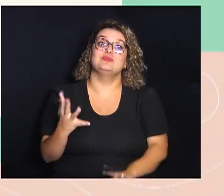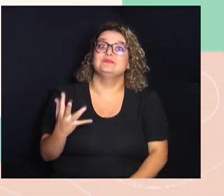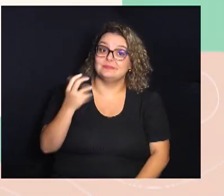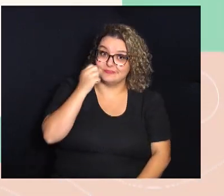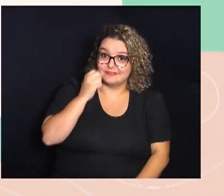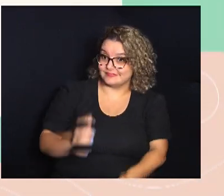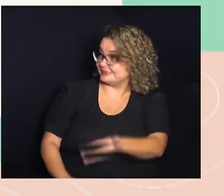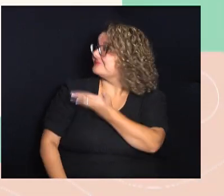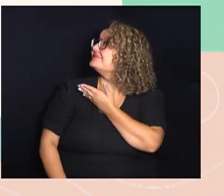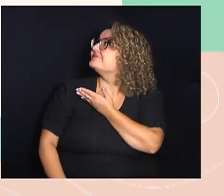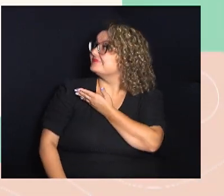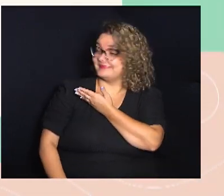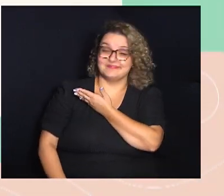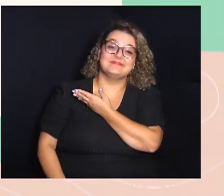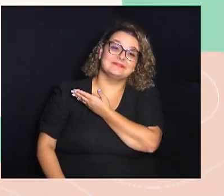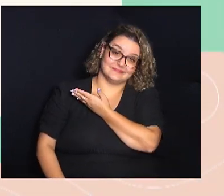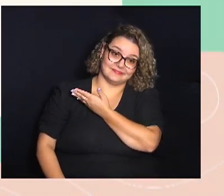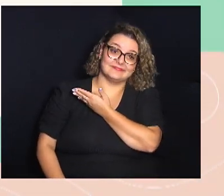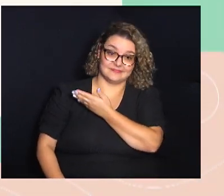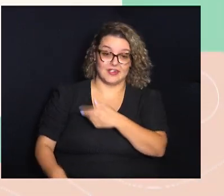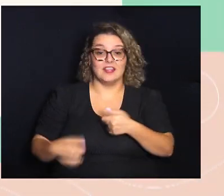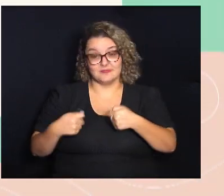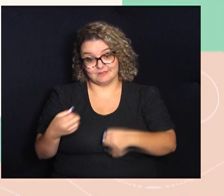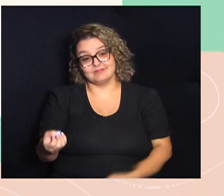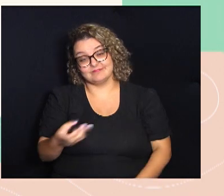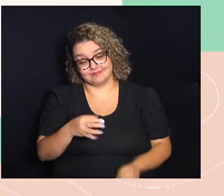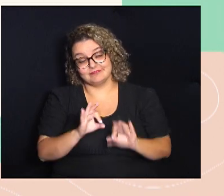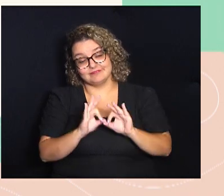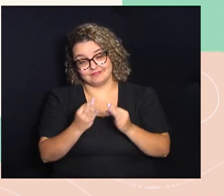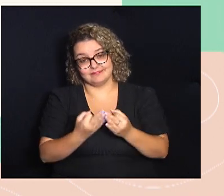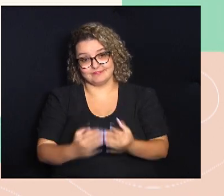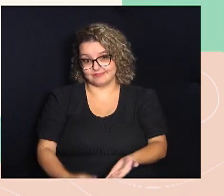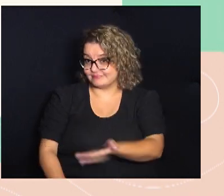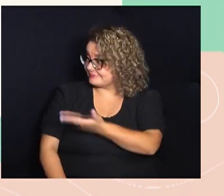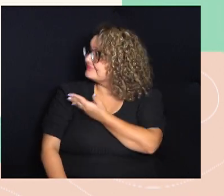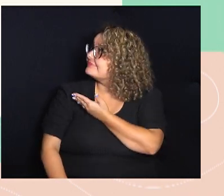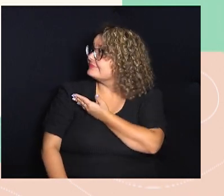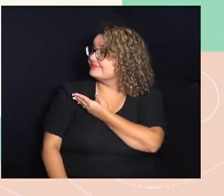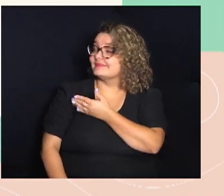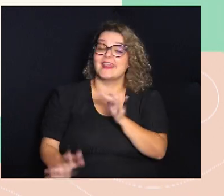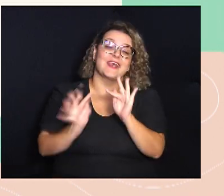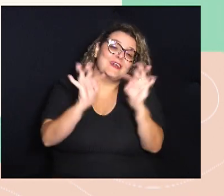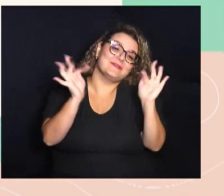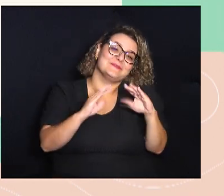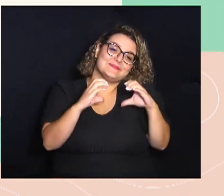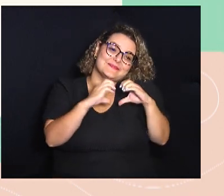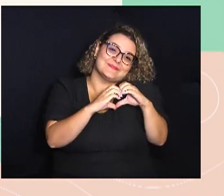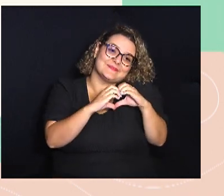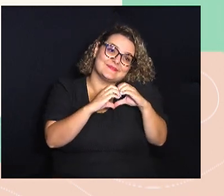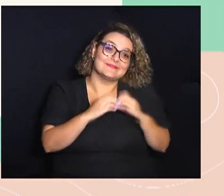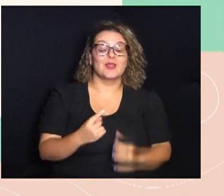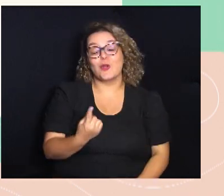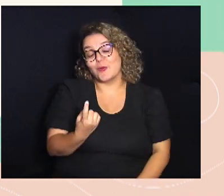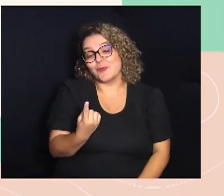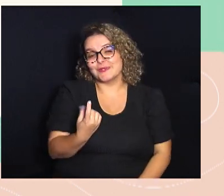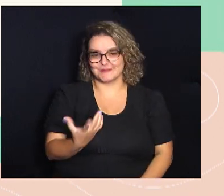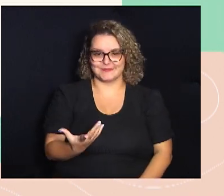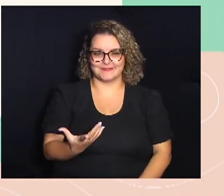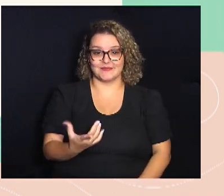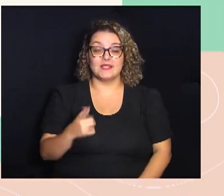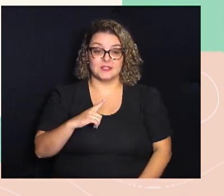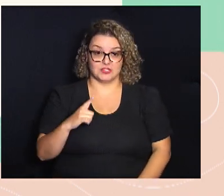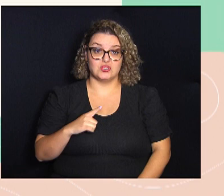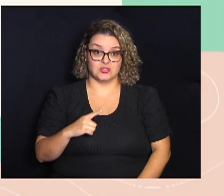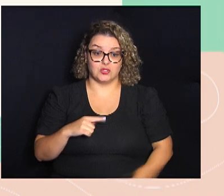é o Dedé. Ele precisa de uma nova família. Dedé era muito feliz e amado, filho único, tinha até o